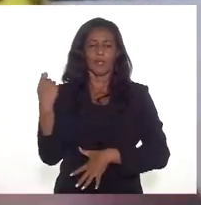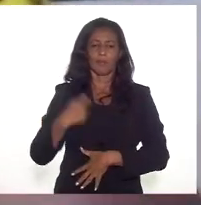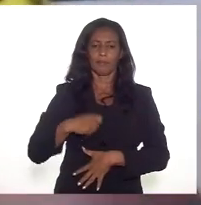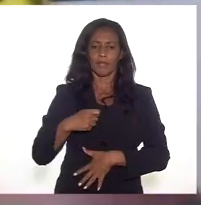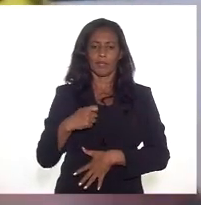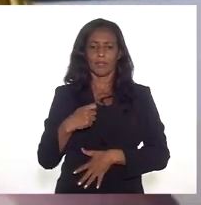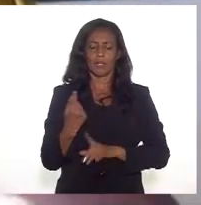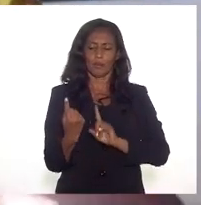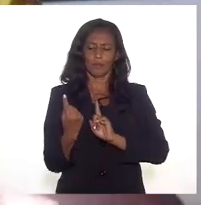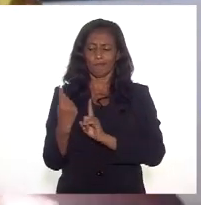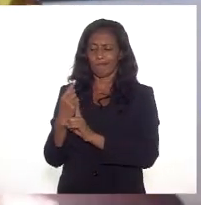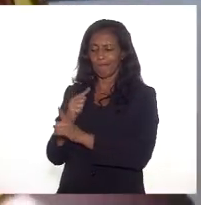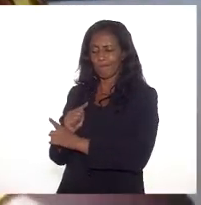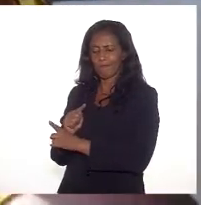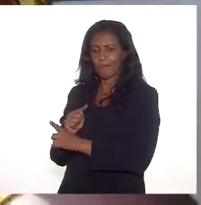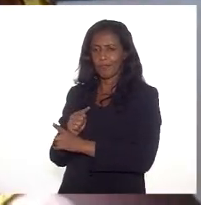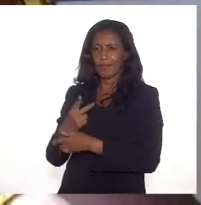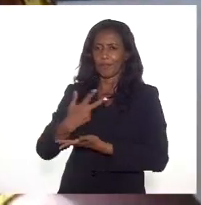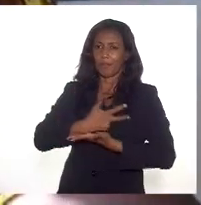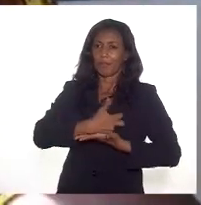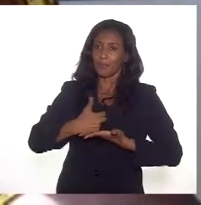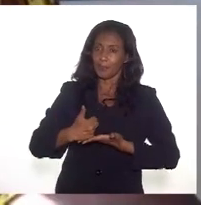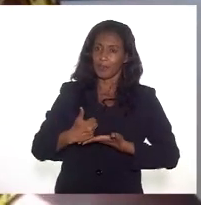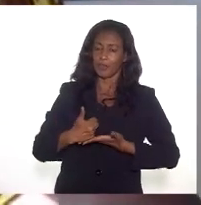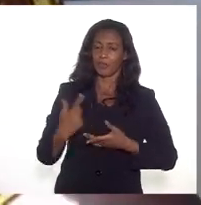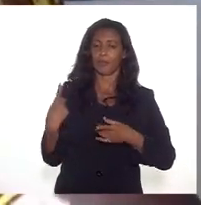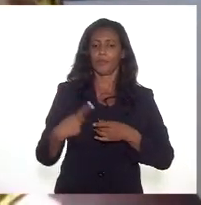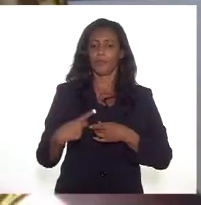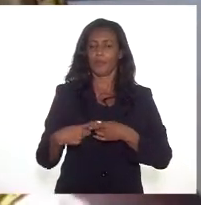nos virar para esse procedimento de impeachment, porque